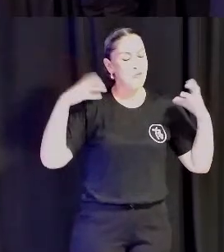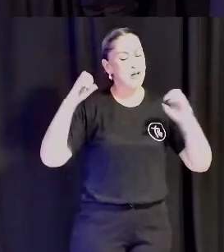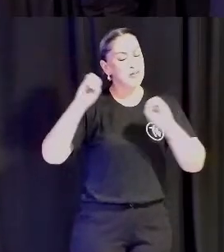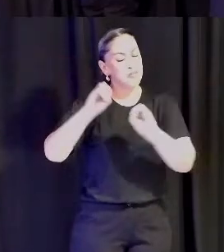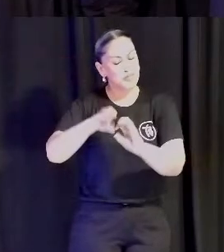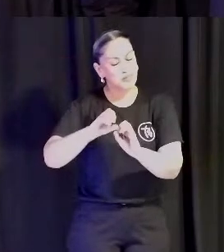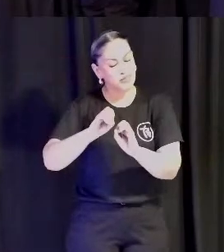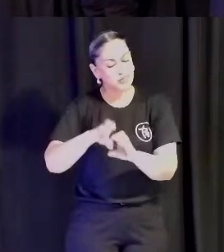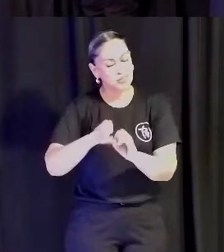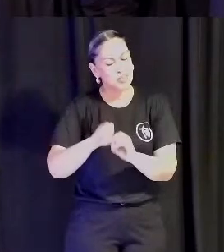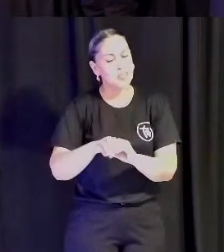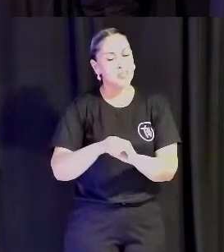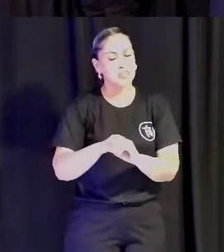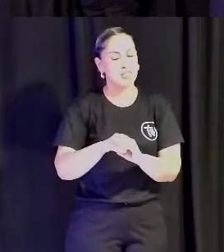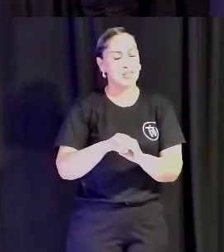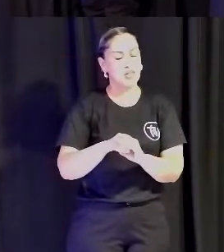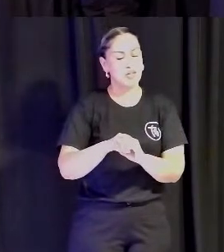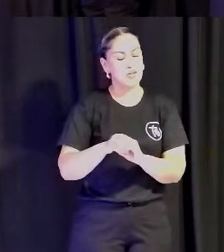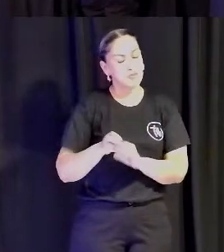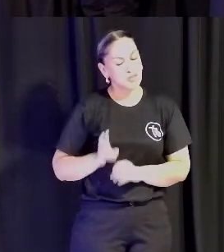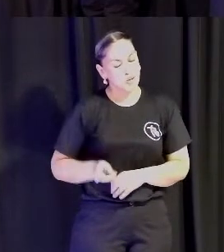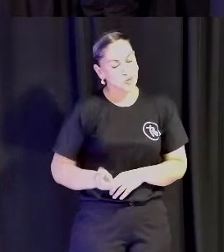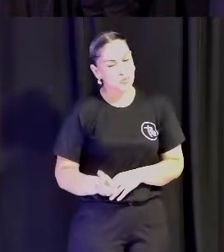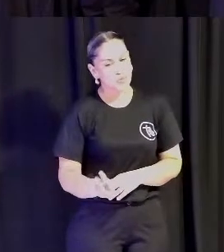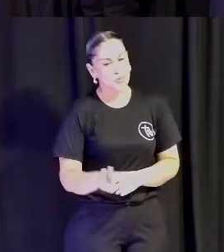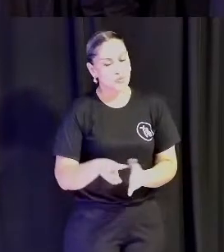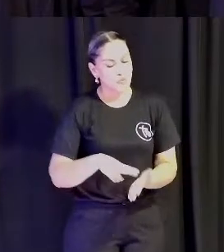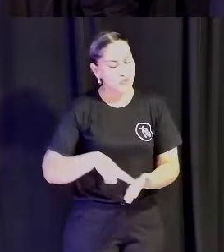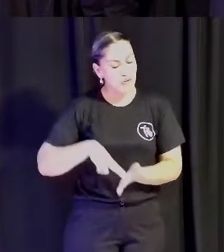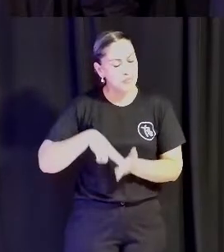Ensina-os a serem resilientes.